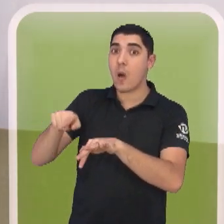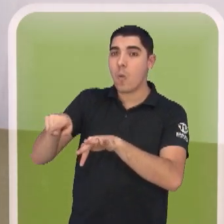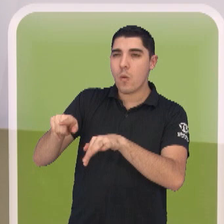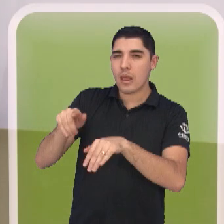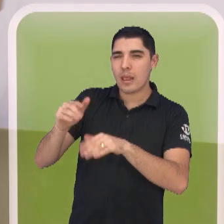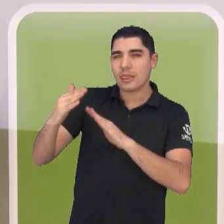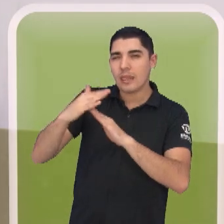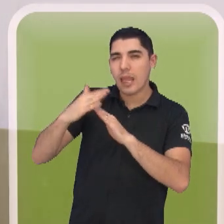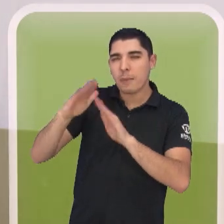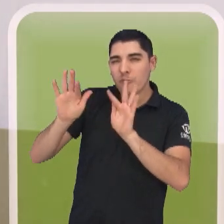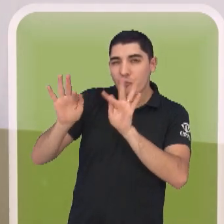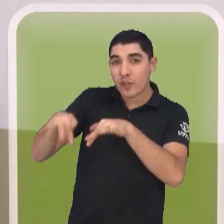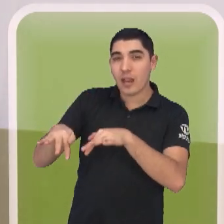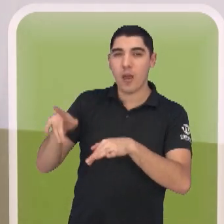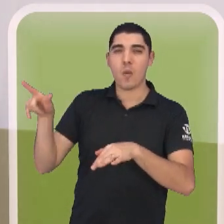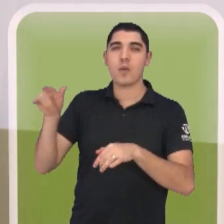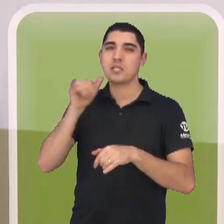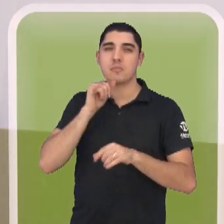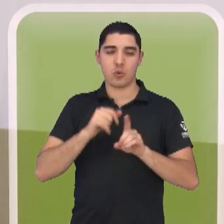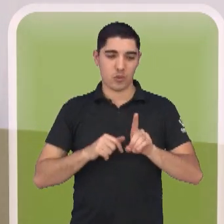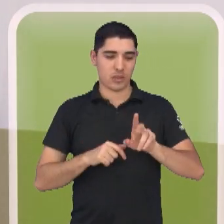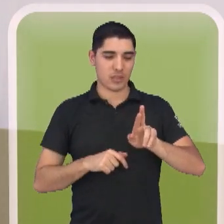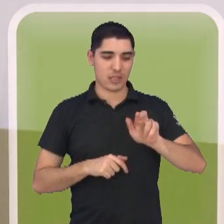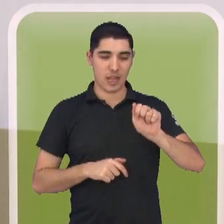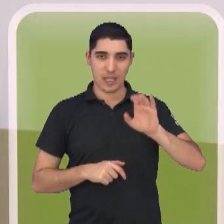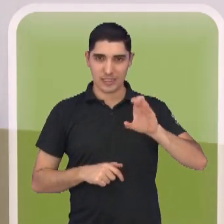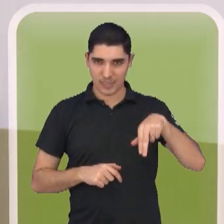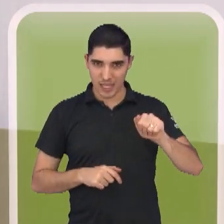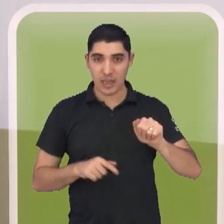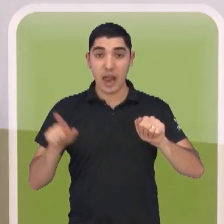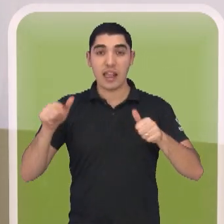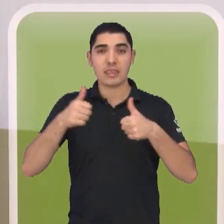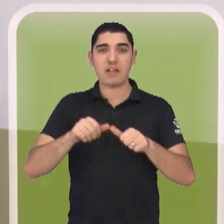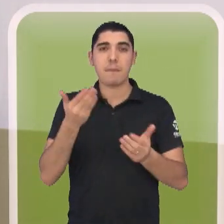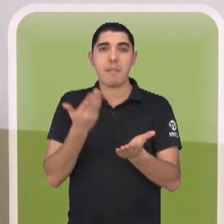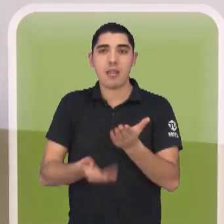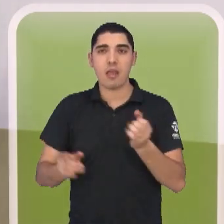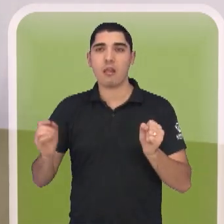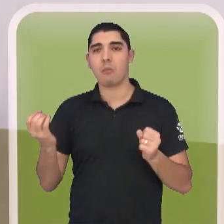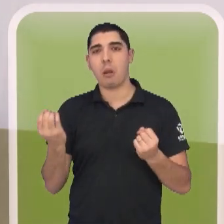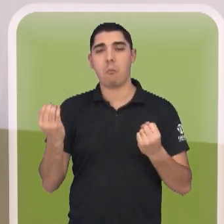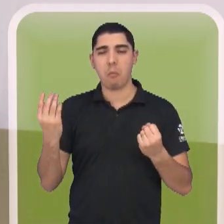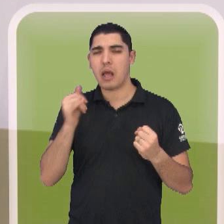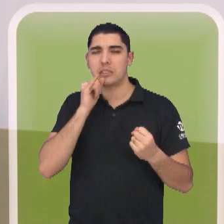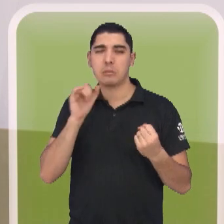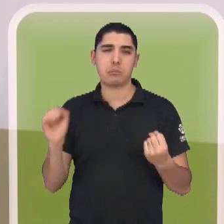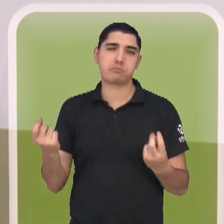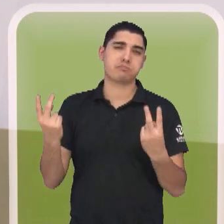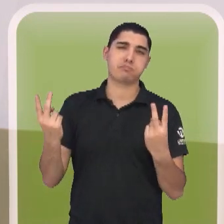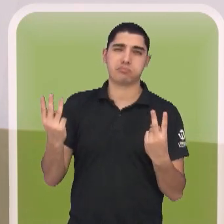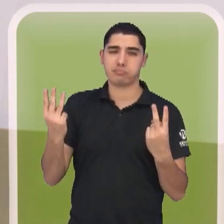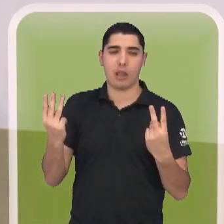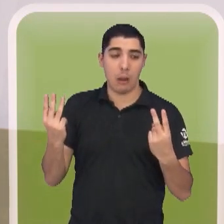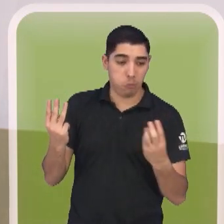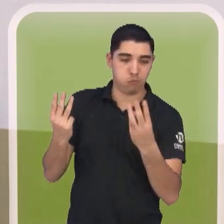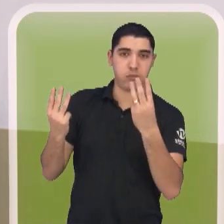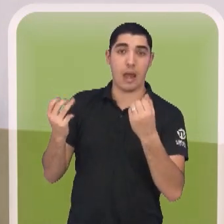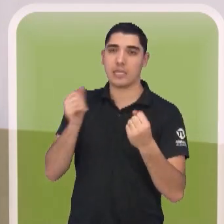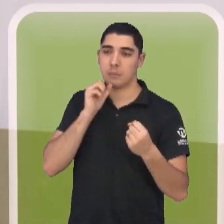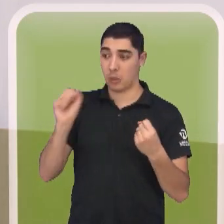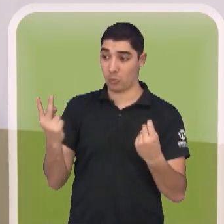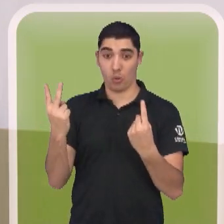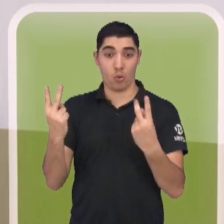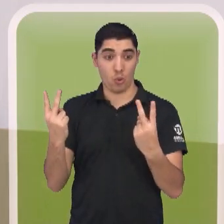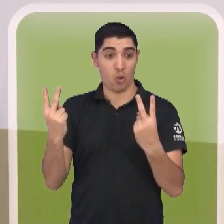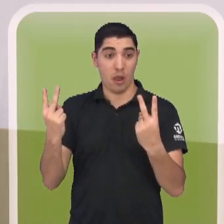né saiu atrás do placar foi buscar o resultado é sempre assim o time que tá segurando muito né Sai na frente